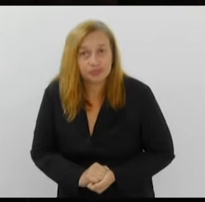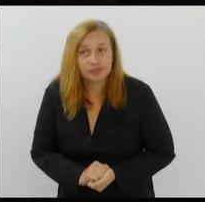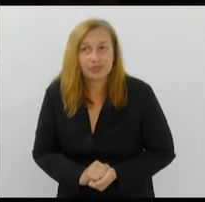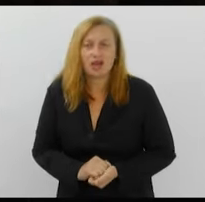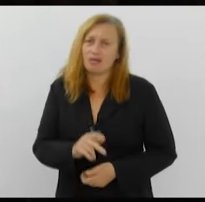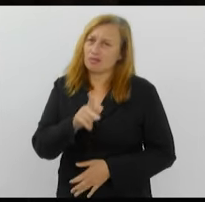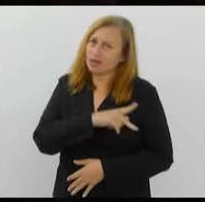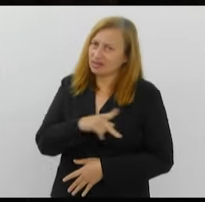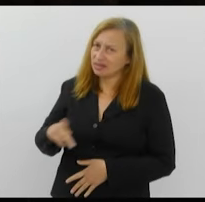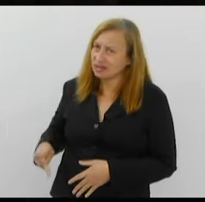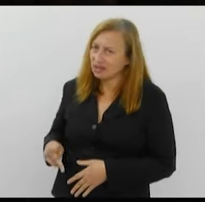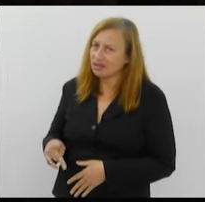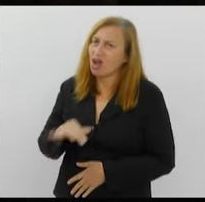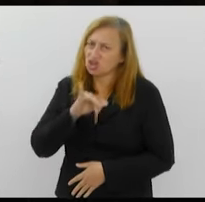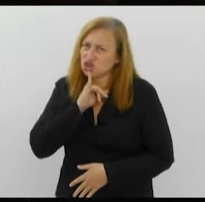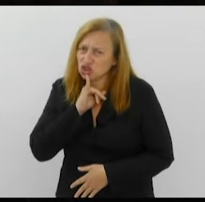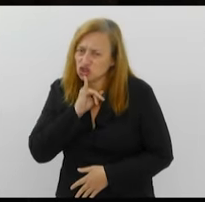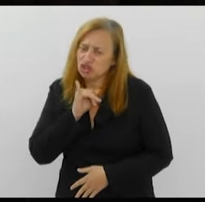Presidente,